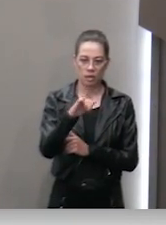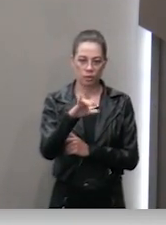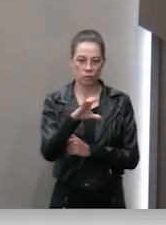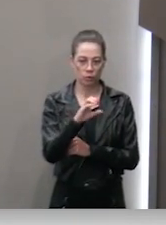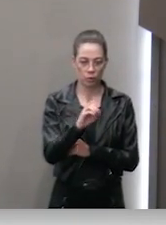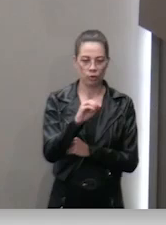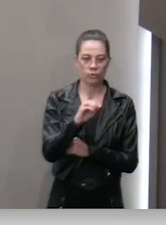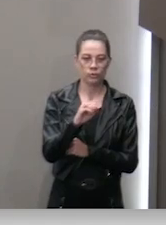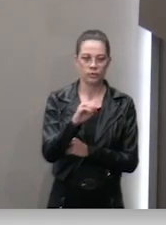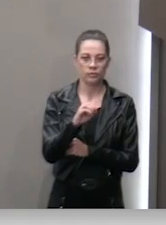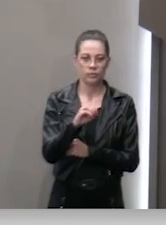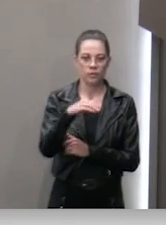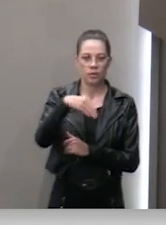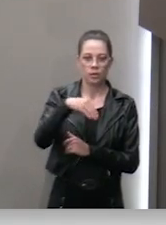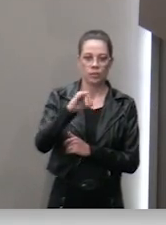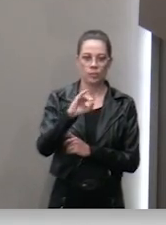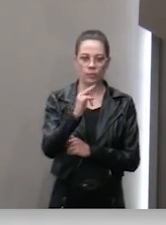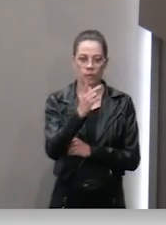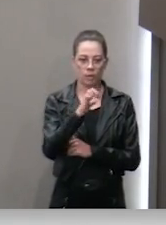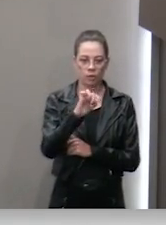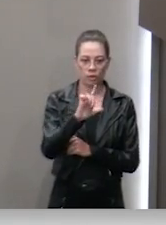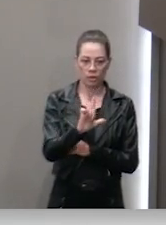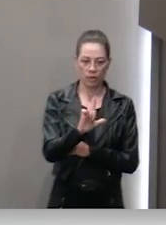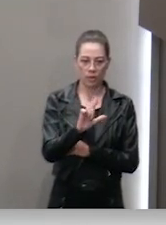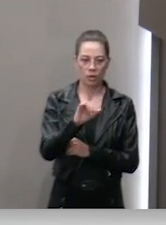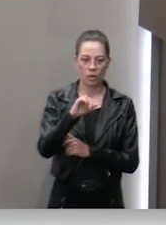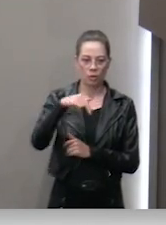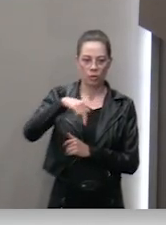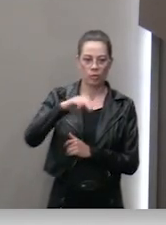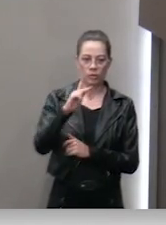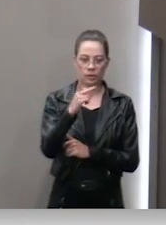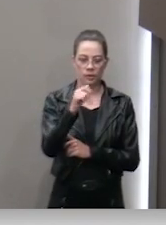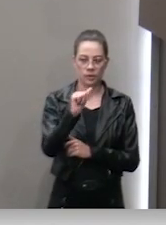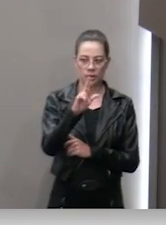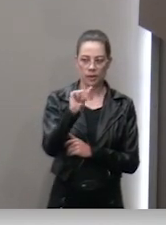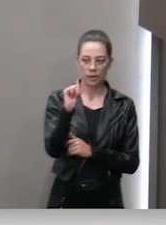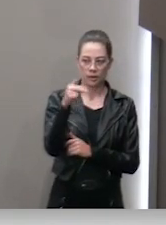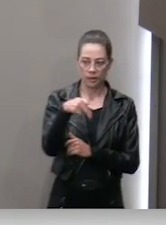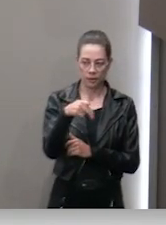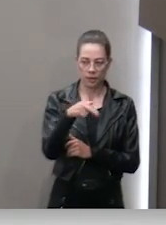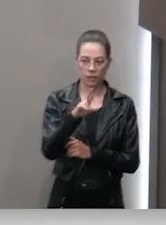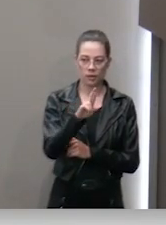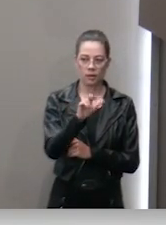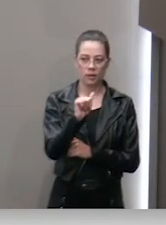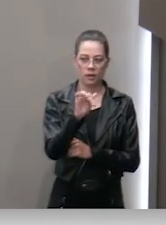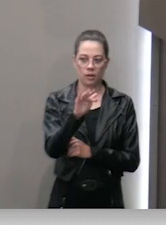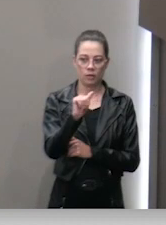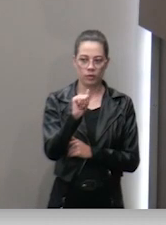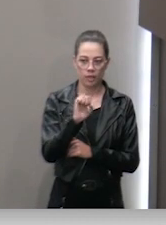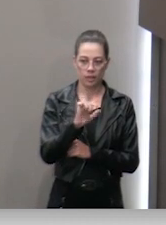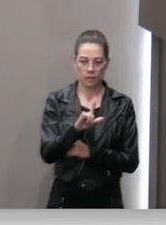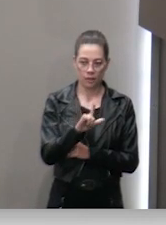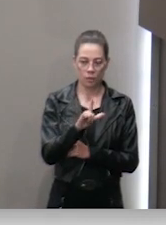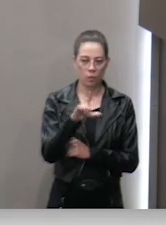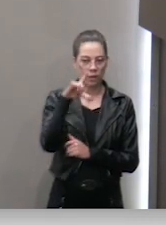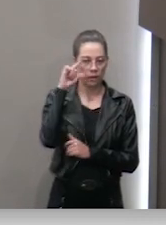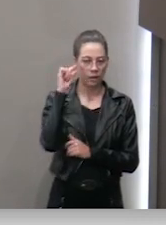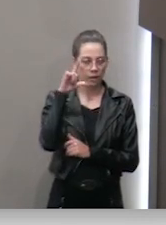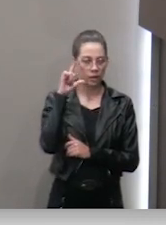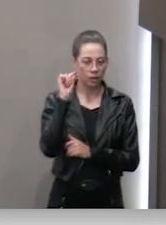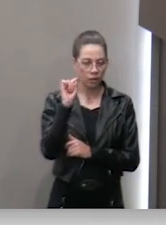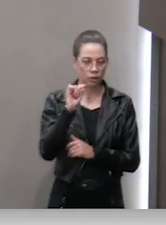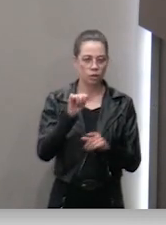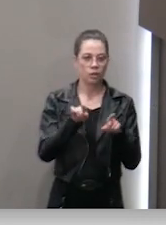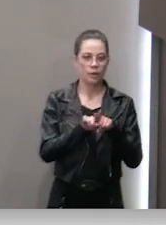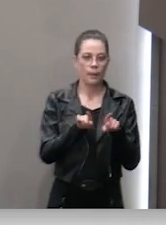dos Santos, Michel Oliveira, Inharã Vieira de Carvalho, Rafael Colucci, Regina Costa dos